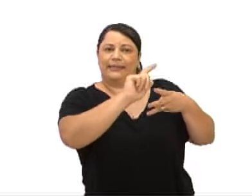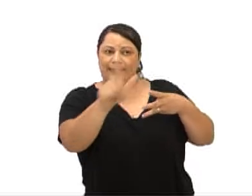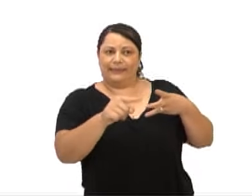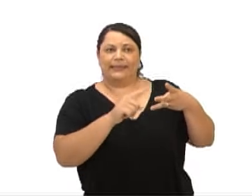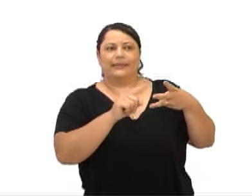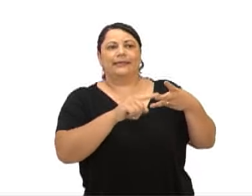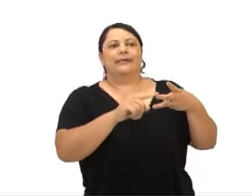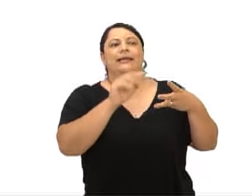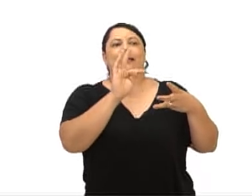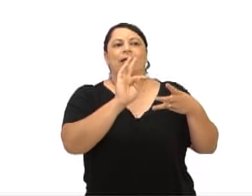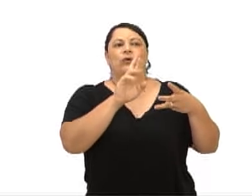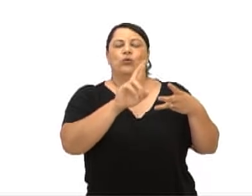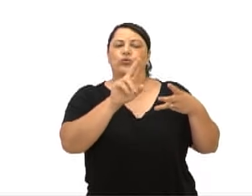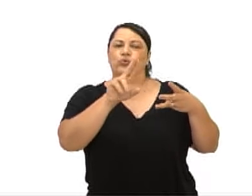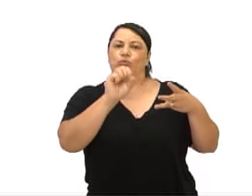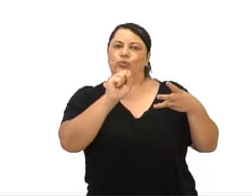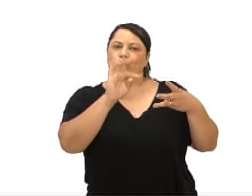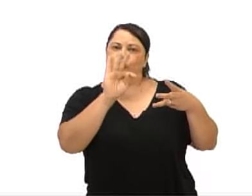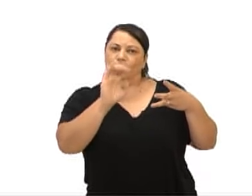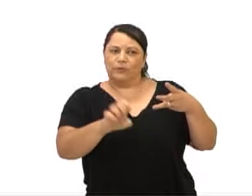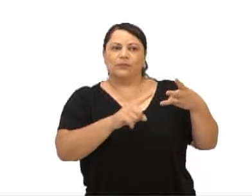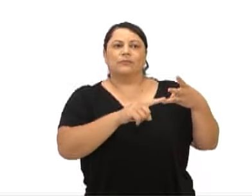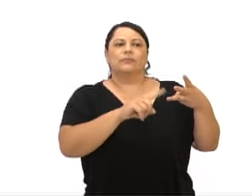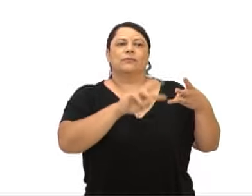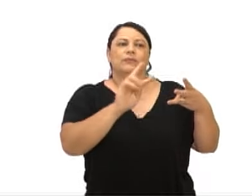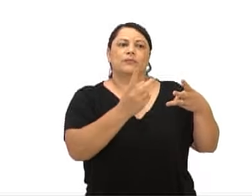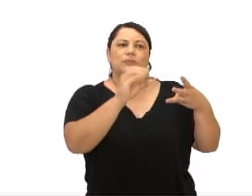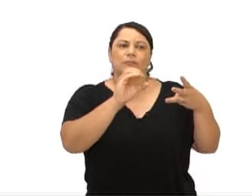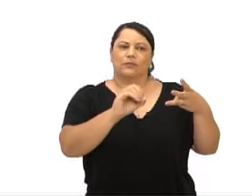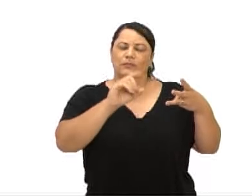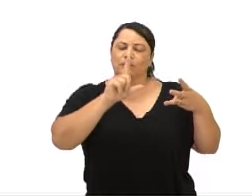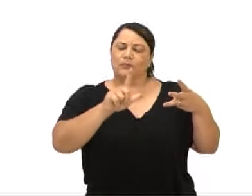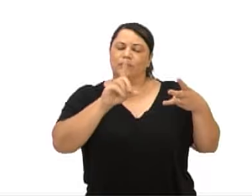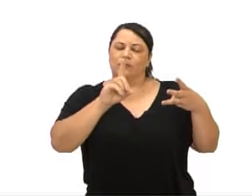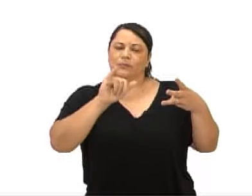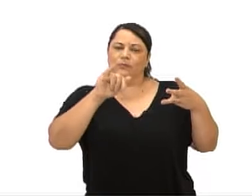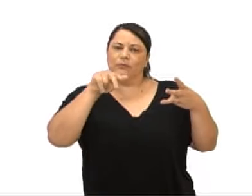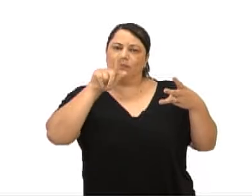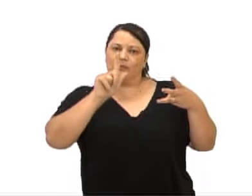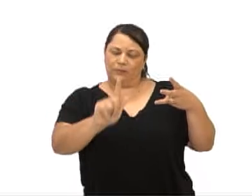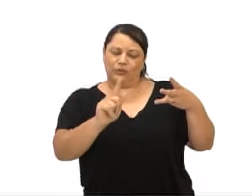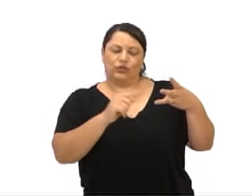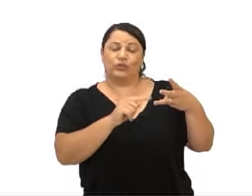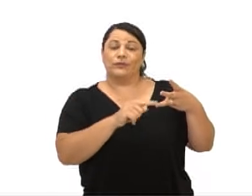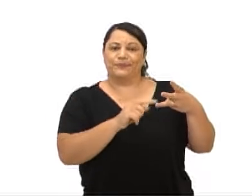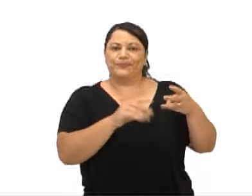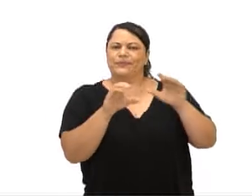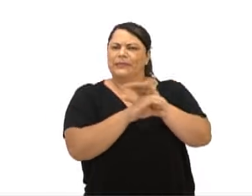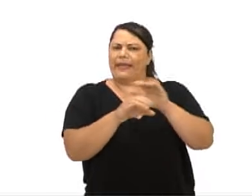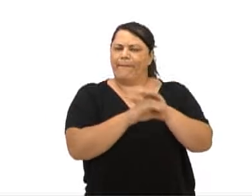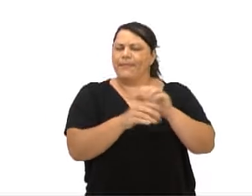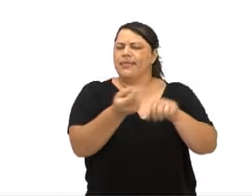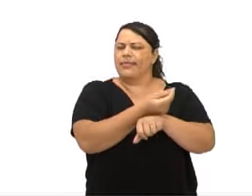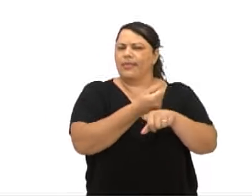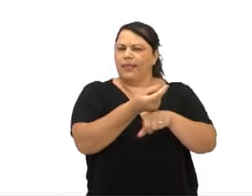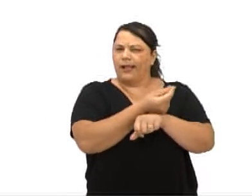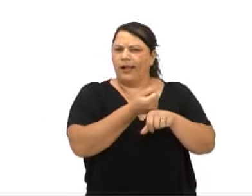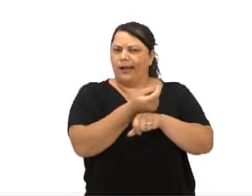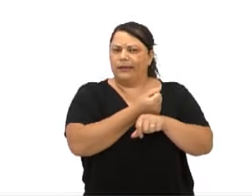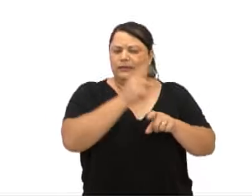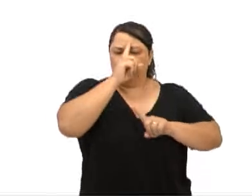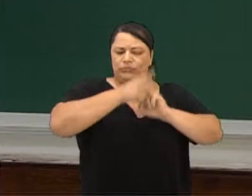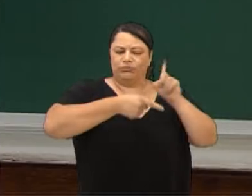holding favoreceram o surgimento do capitalismo monopolista, sendo comuns em vários